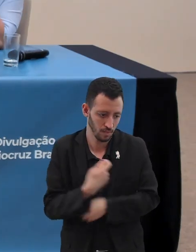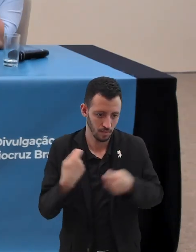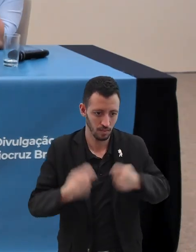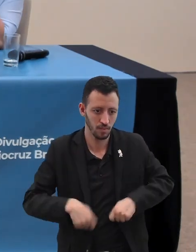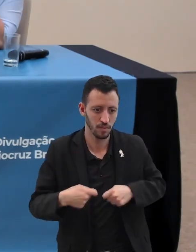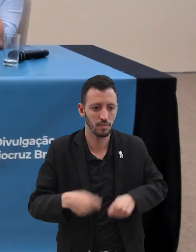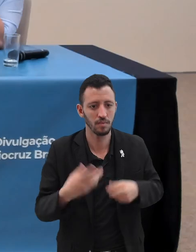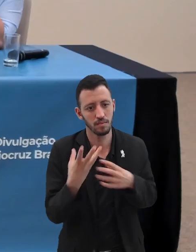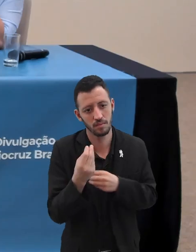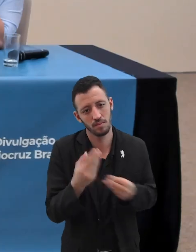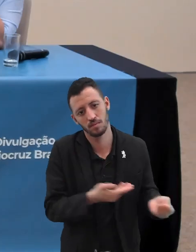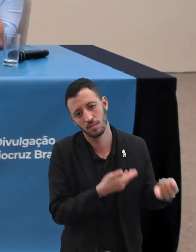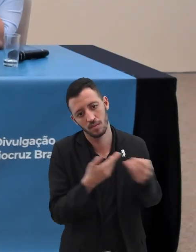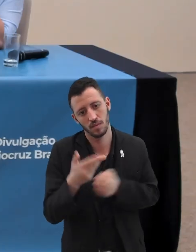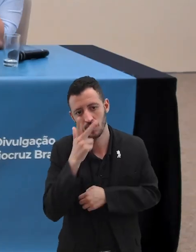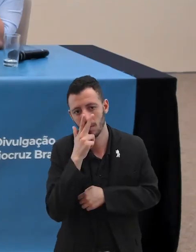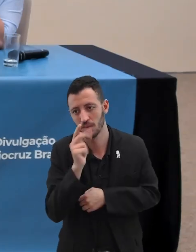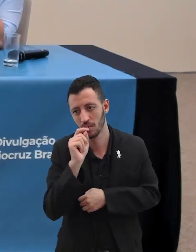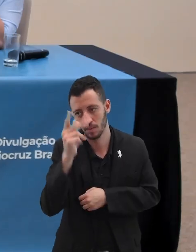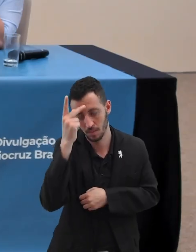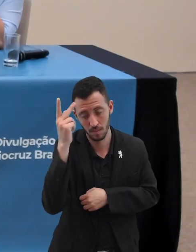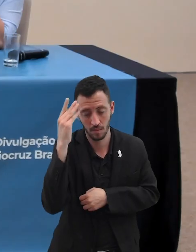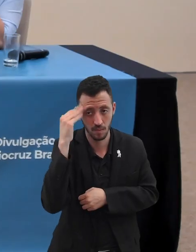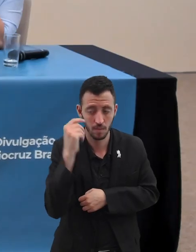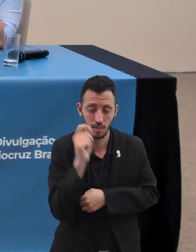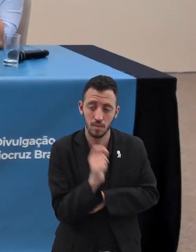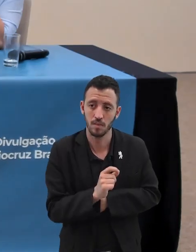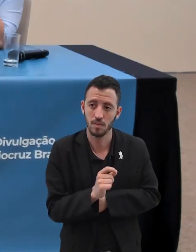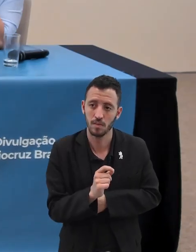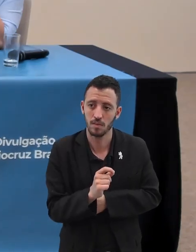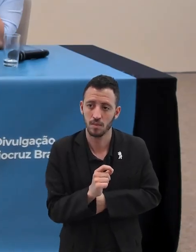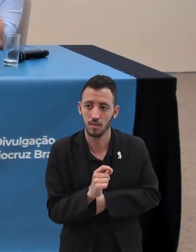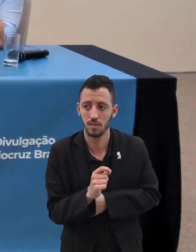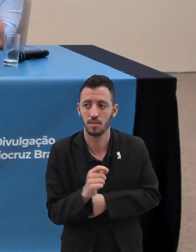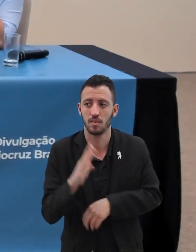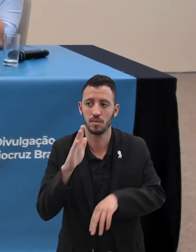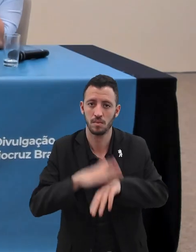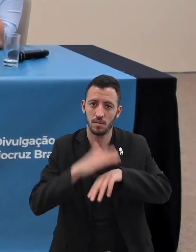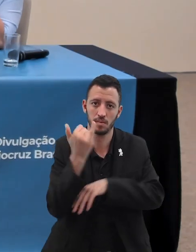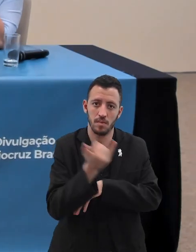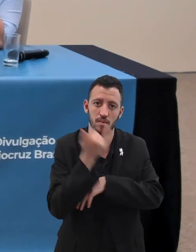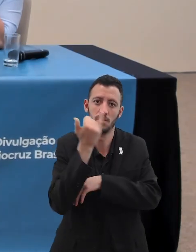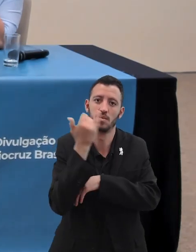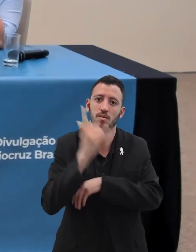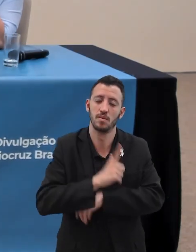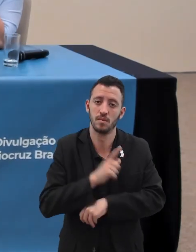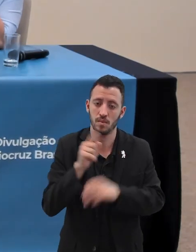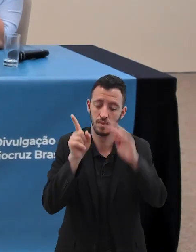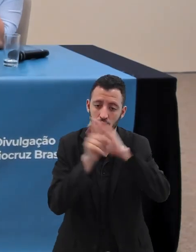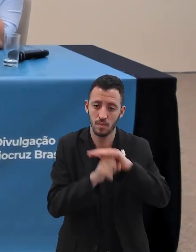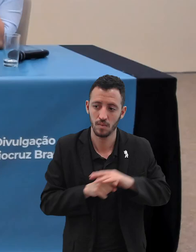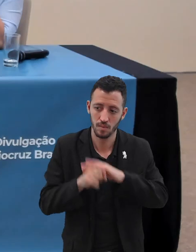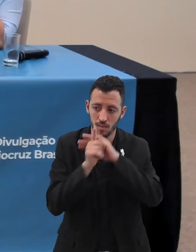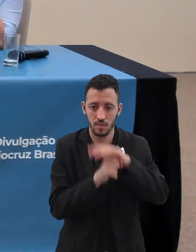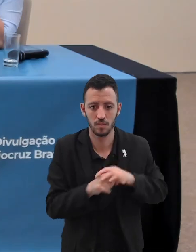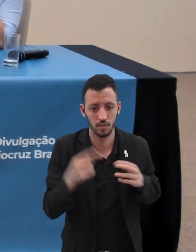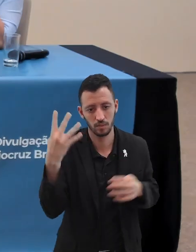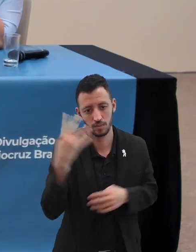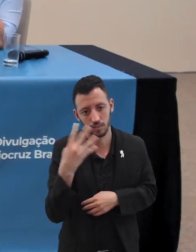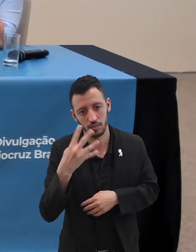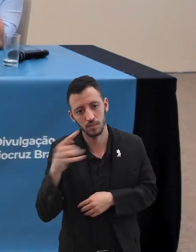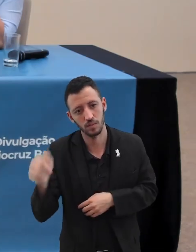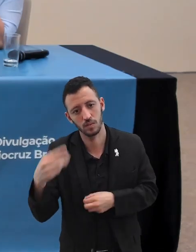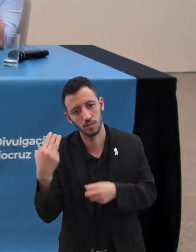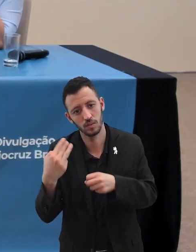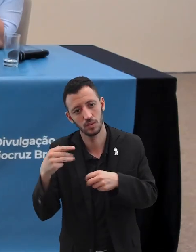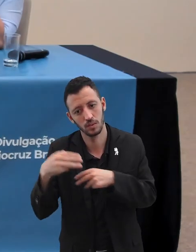pesquisa de recepção. As pessoas não sabem, né? Por mais importante que sejam as pesquisas, a quarta ou quinta do